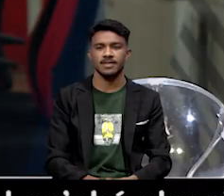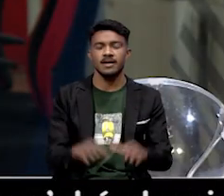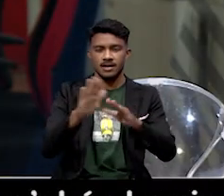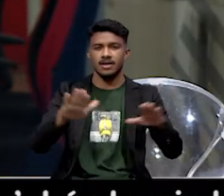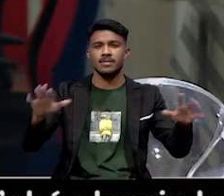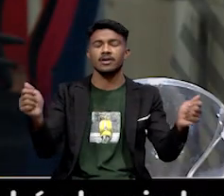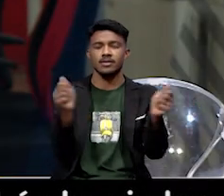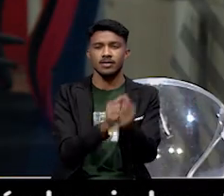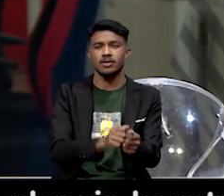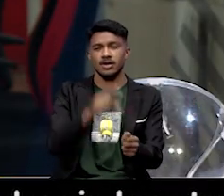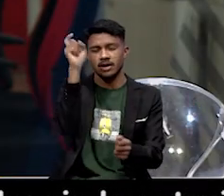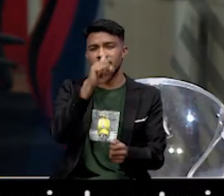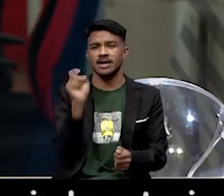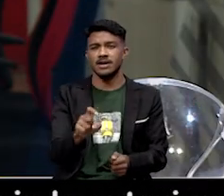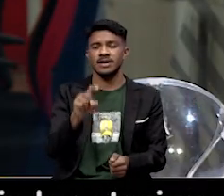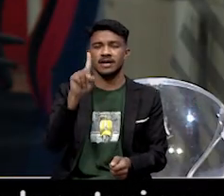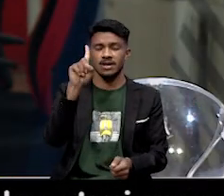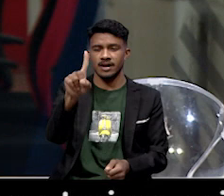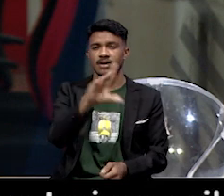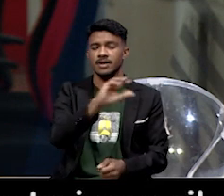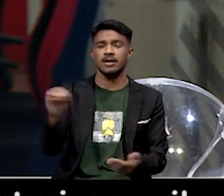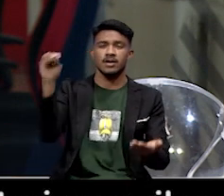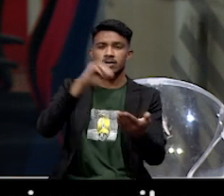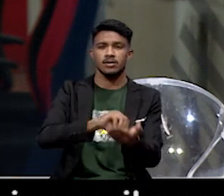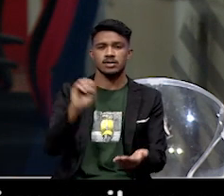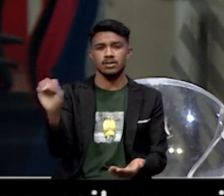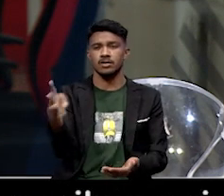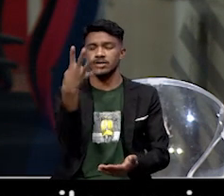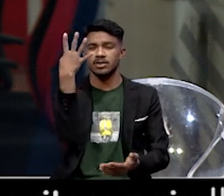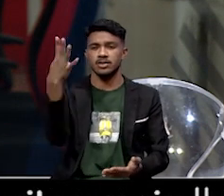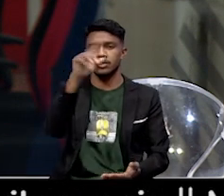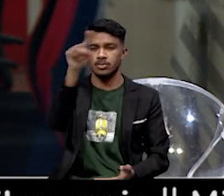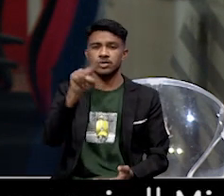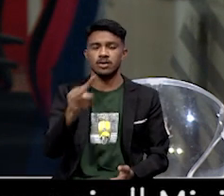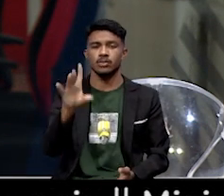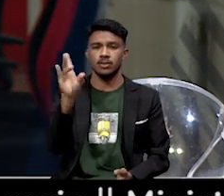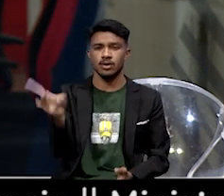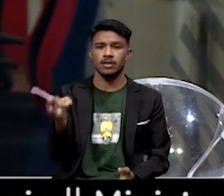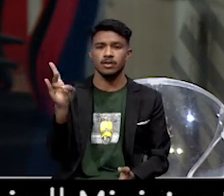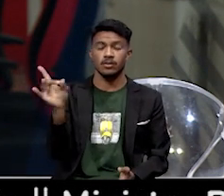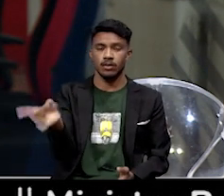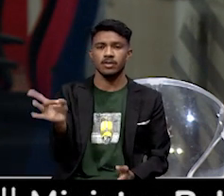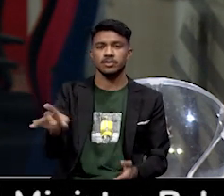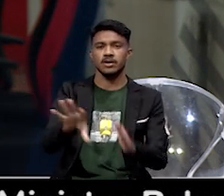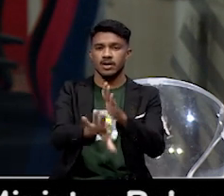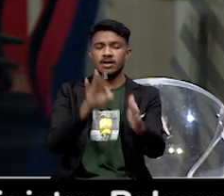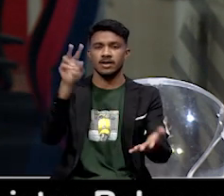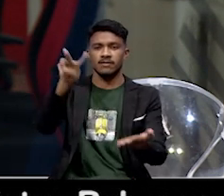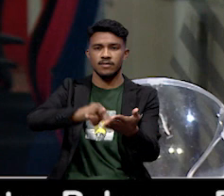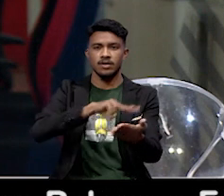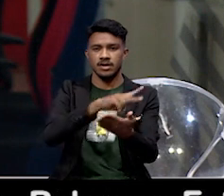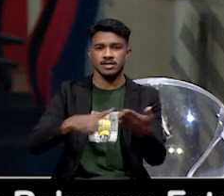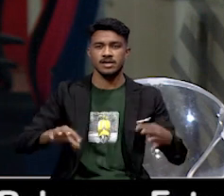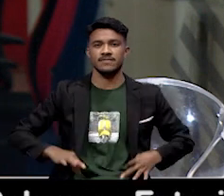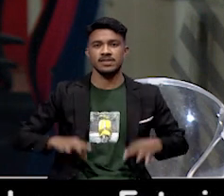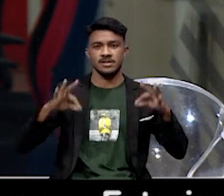Labarik ho idade tinan ida to sanulu resin hat, porsentu walunulu resin mak hetan violénsia fízika.